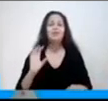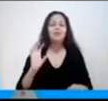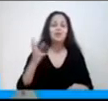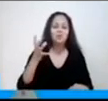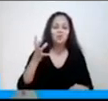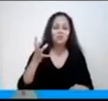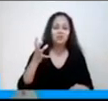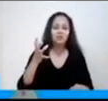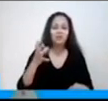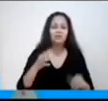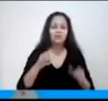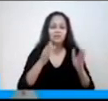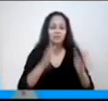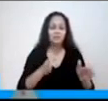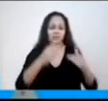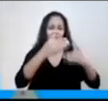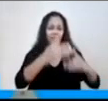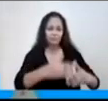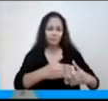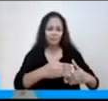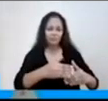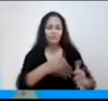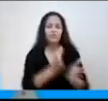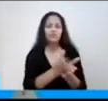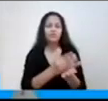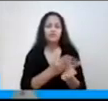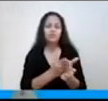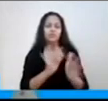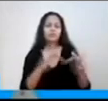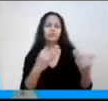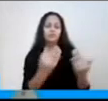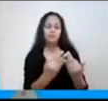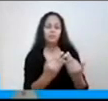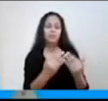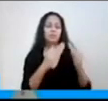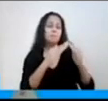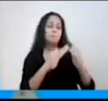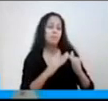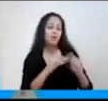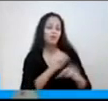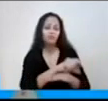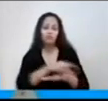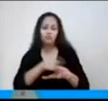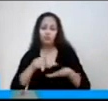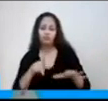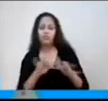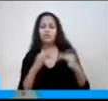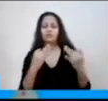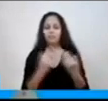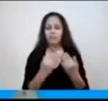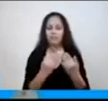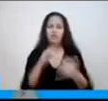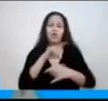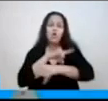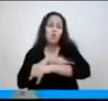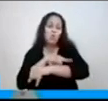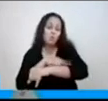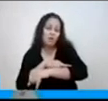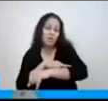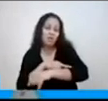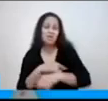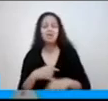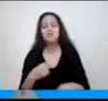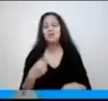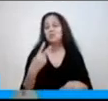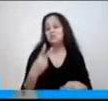que acontece? Os cômodos são compartilhados pelas famílias, então moram diversas famílias ali e, por exemplo, o banheiro é compartilhado